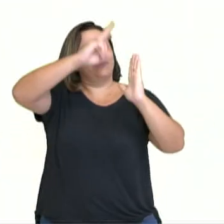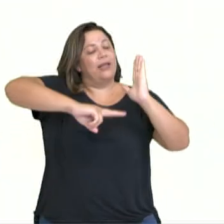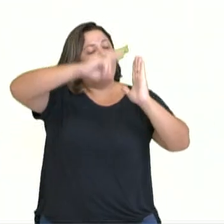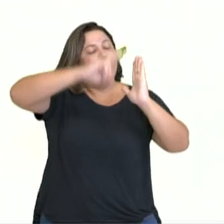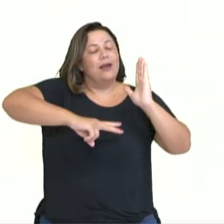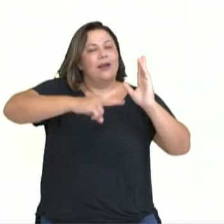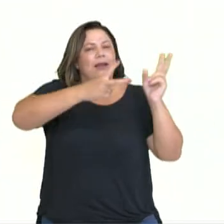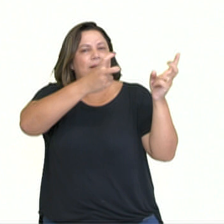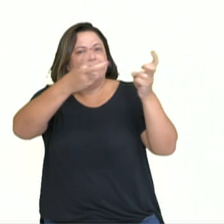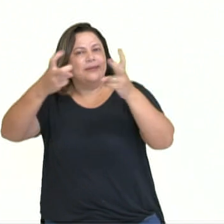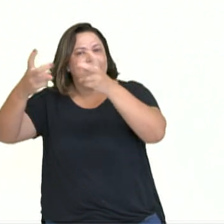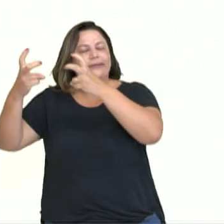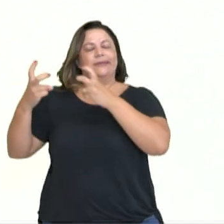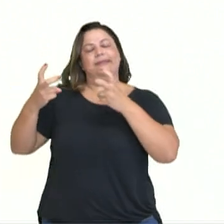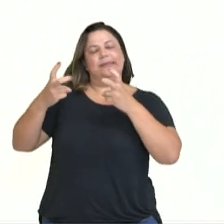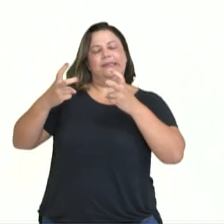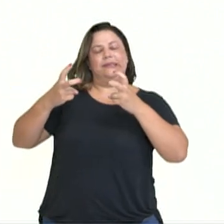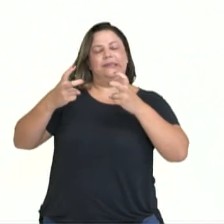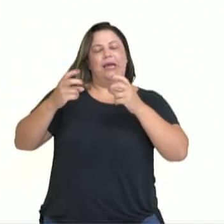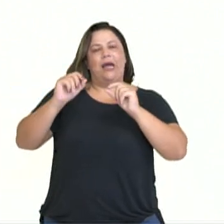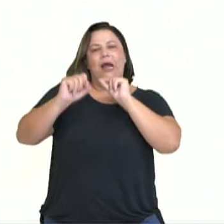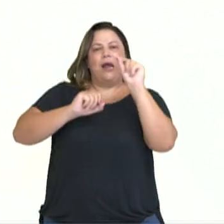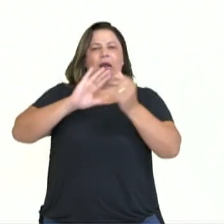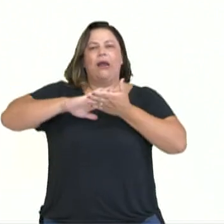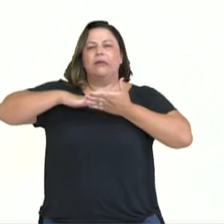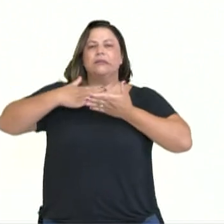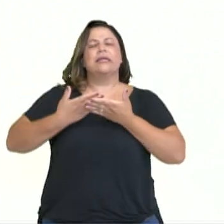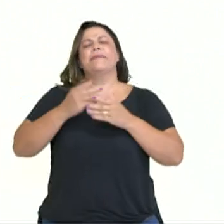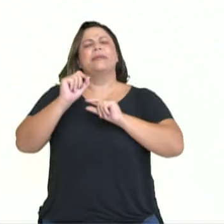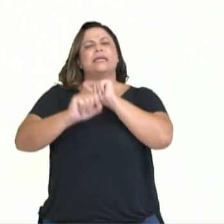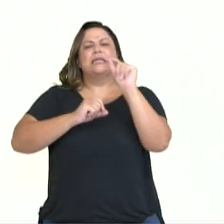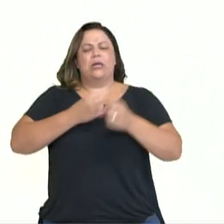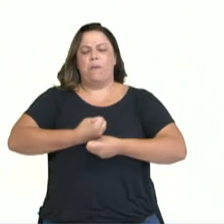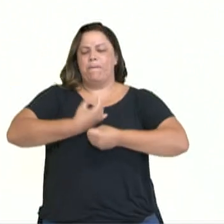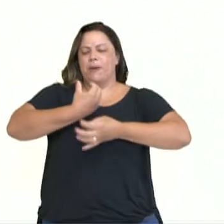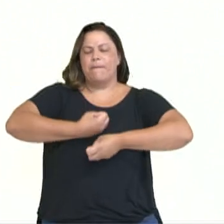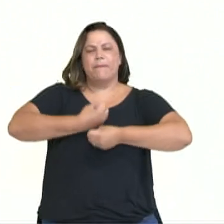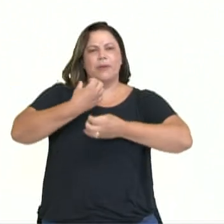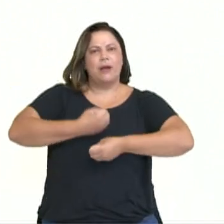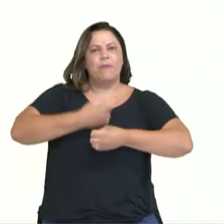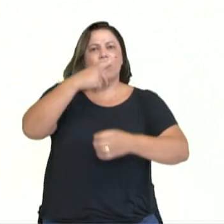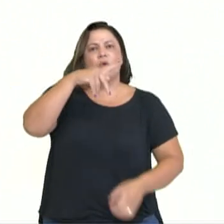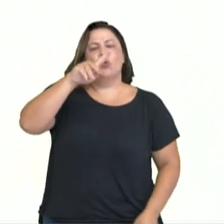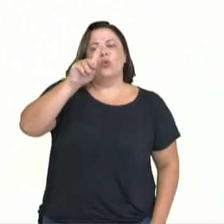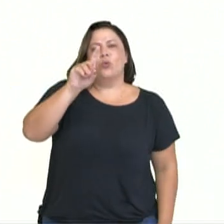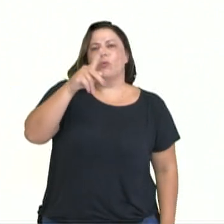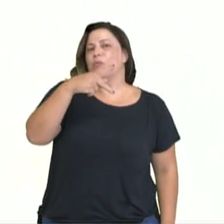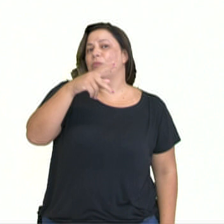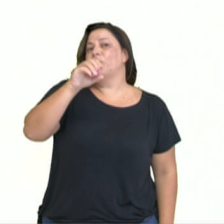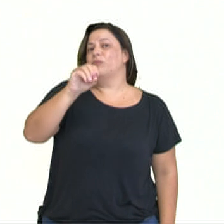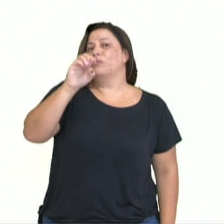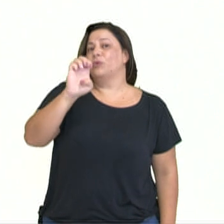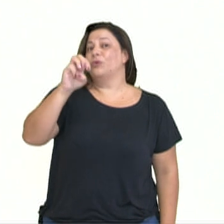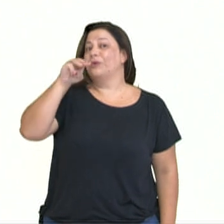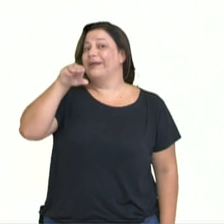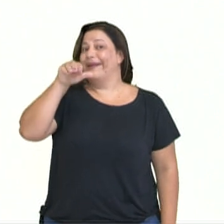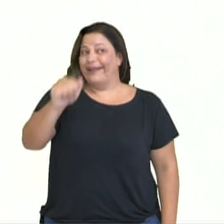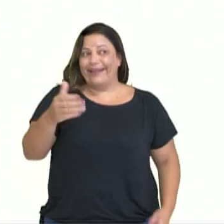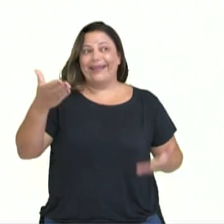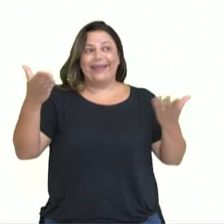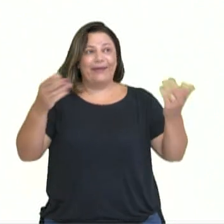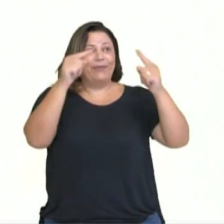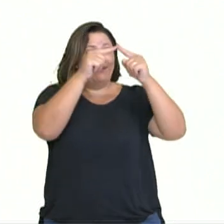interpretar poemas, estudar os elementos formais da poesia, estrofação, versificação e a métrica e